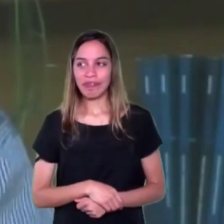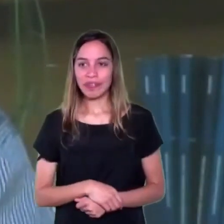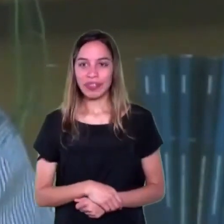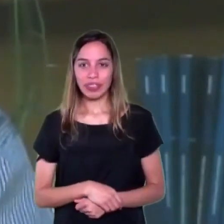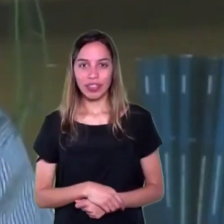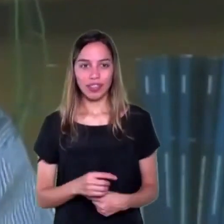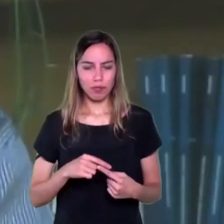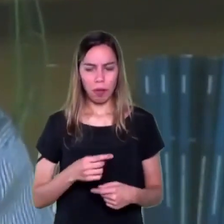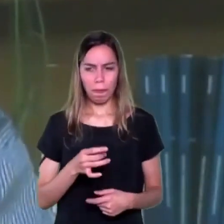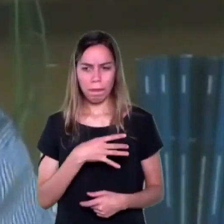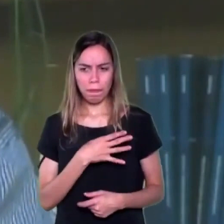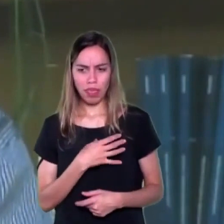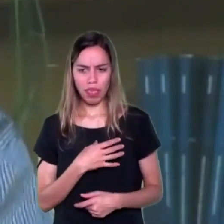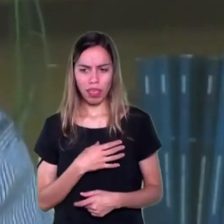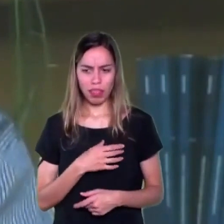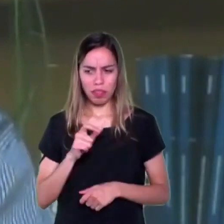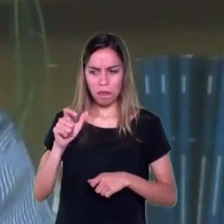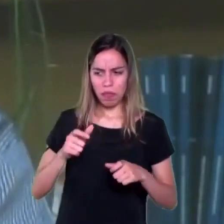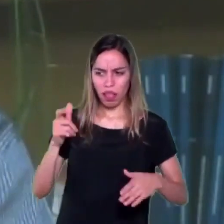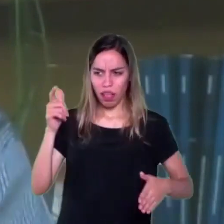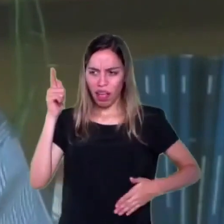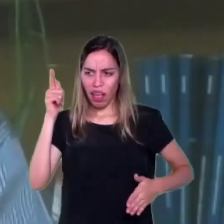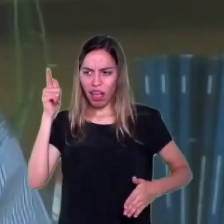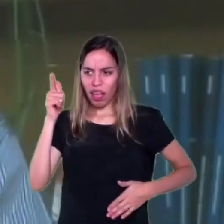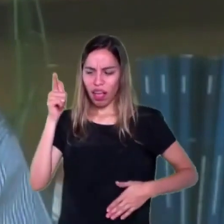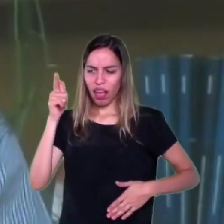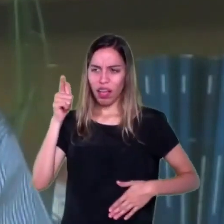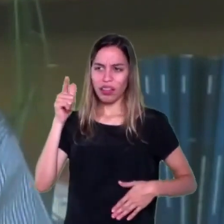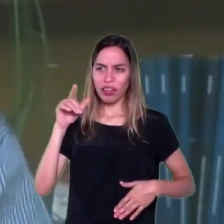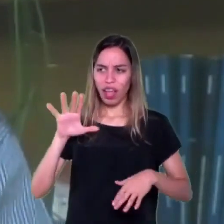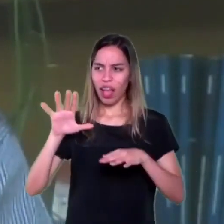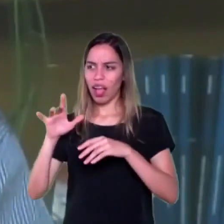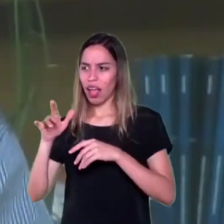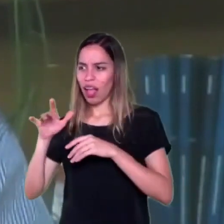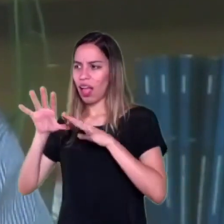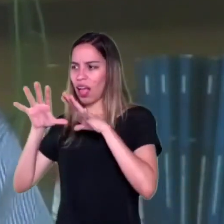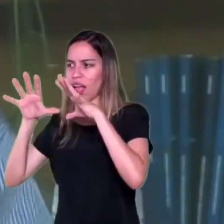Medo. Marginais carecas atacam mulheres cabeludas.